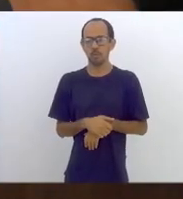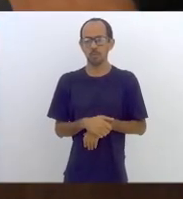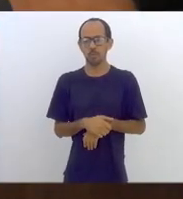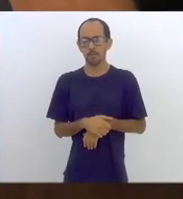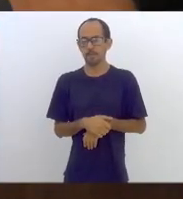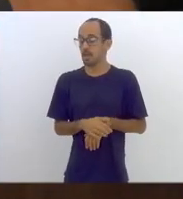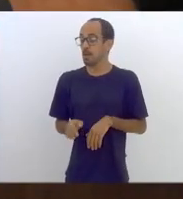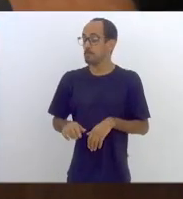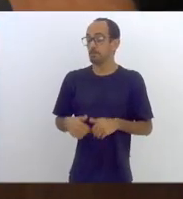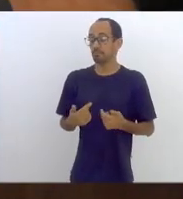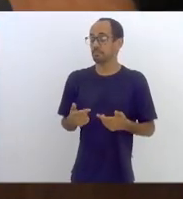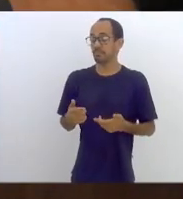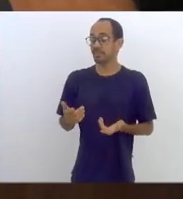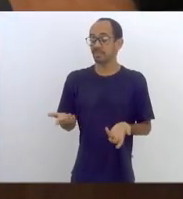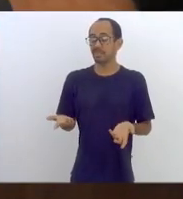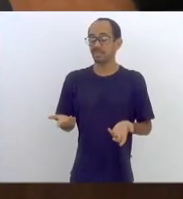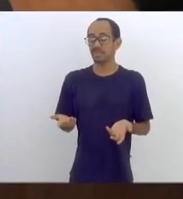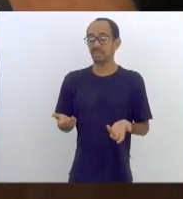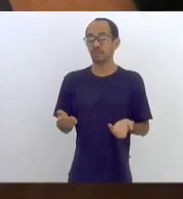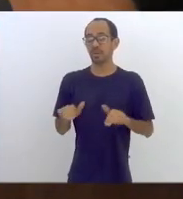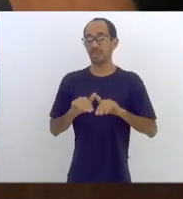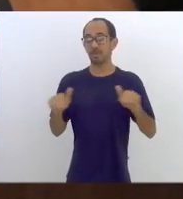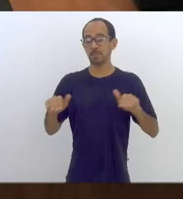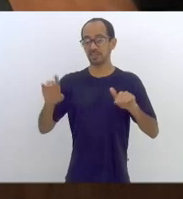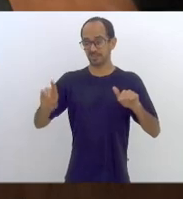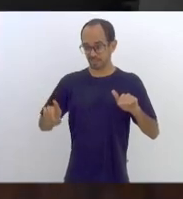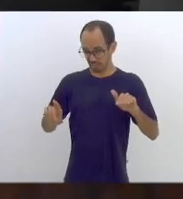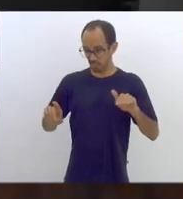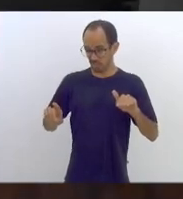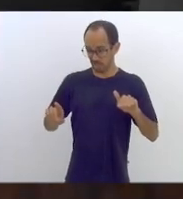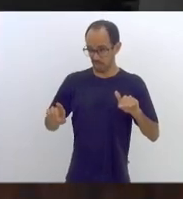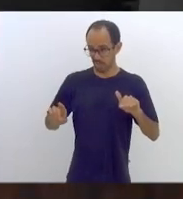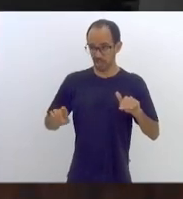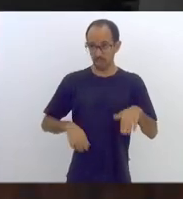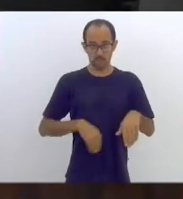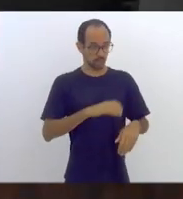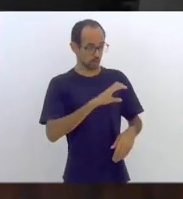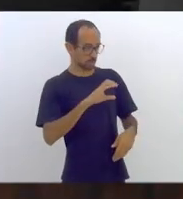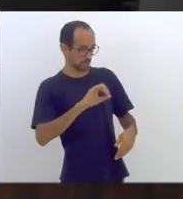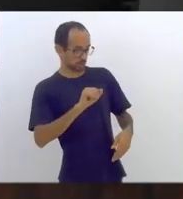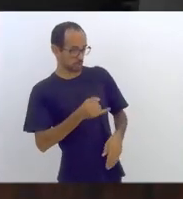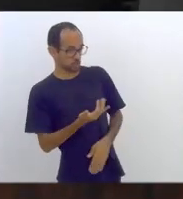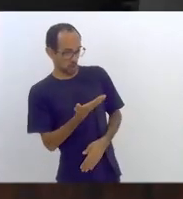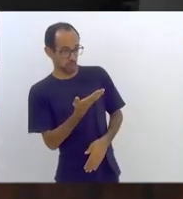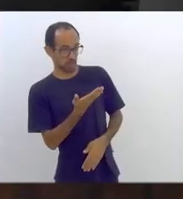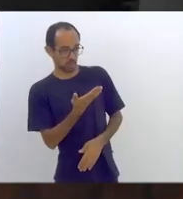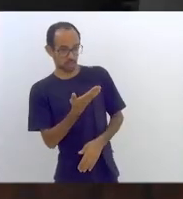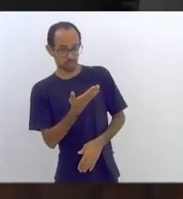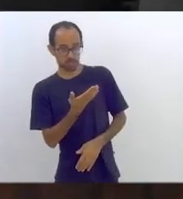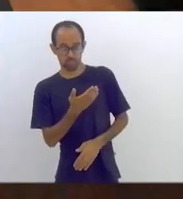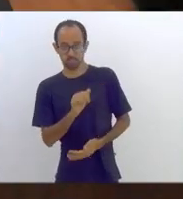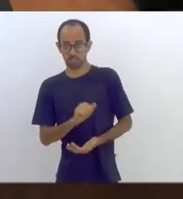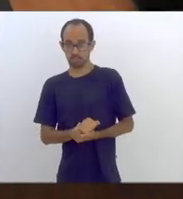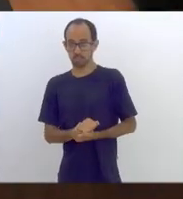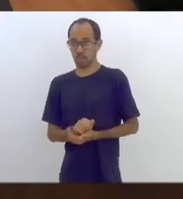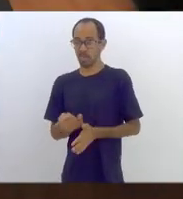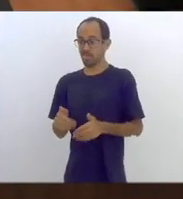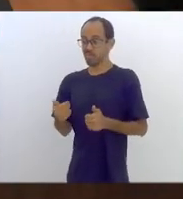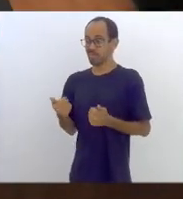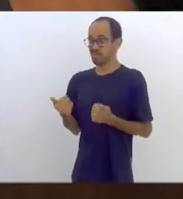ele não é ele é da mesa diretora ele é da ccj ele é da ccj Então